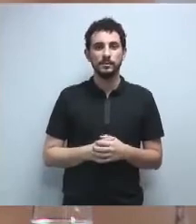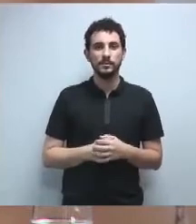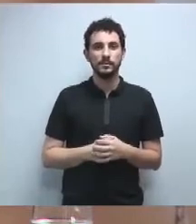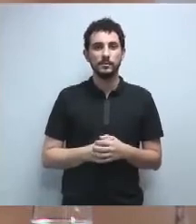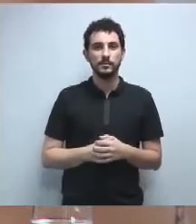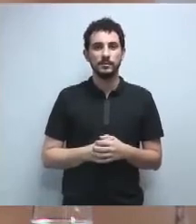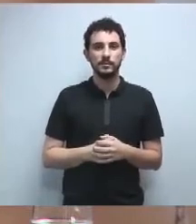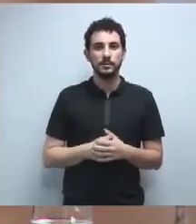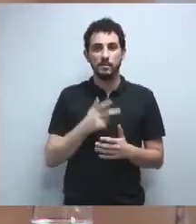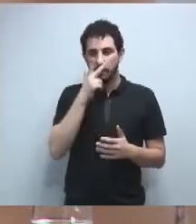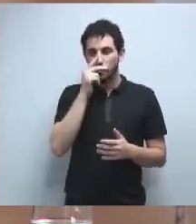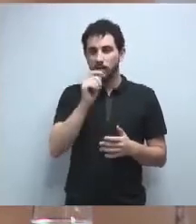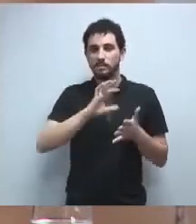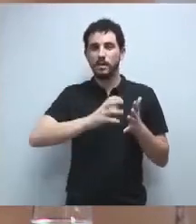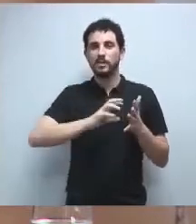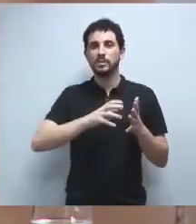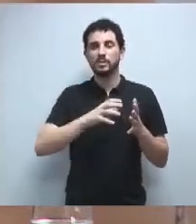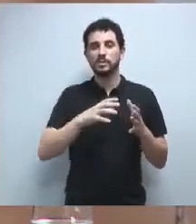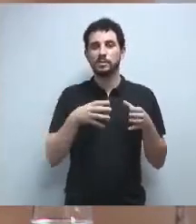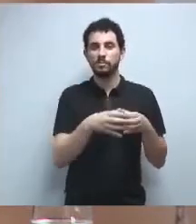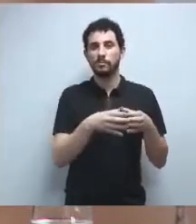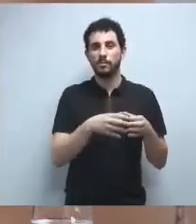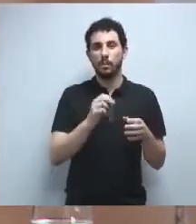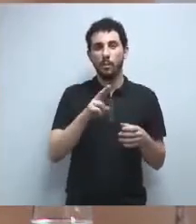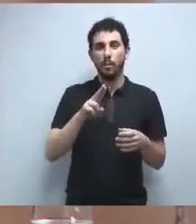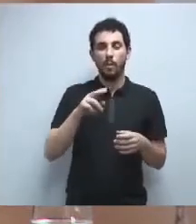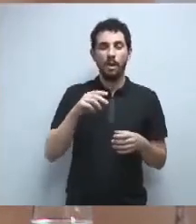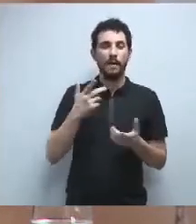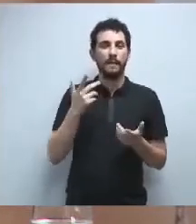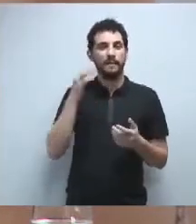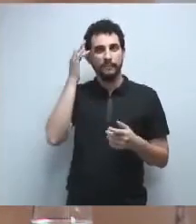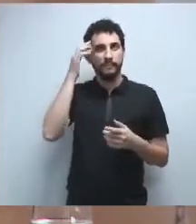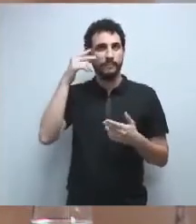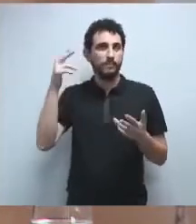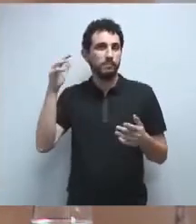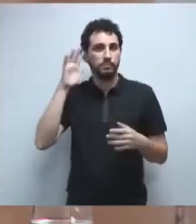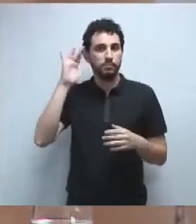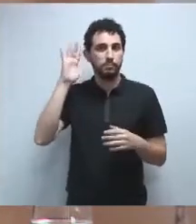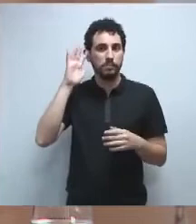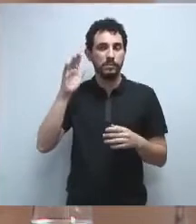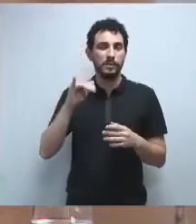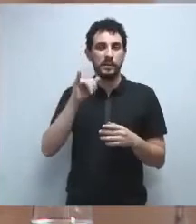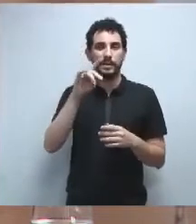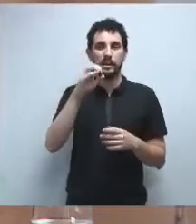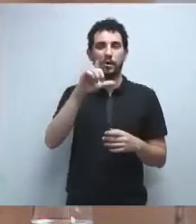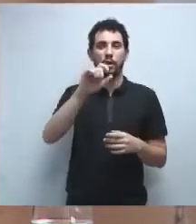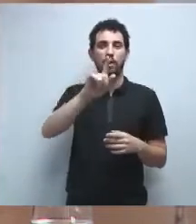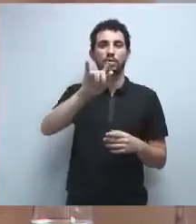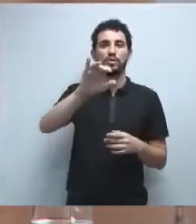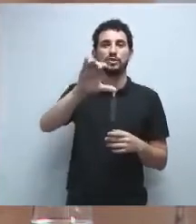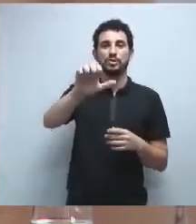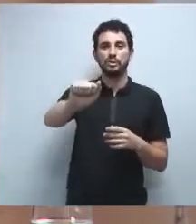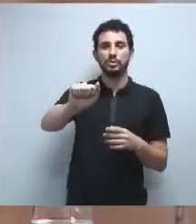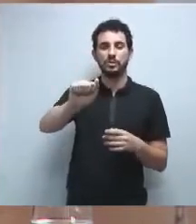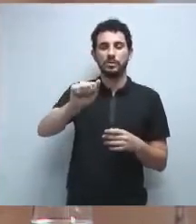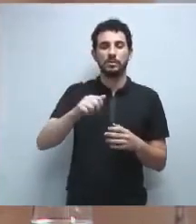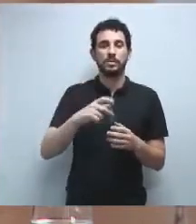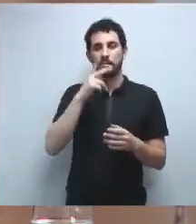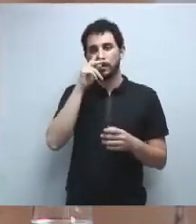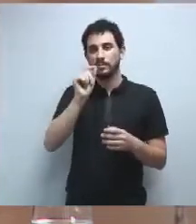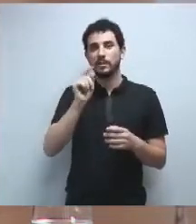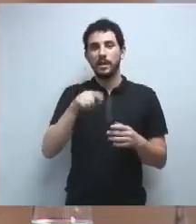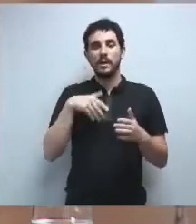quase que partidária ou ideológica eu penso que aí é o limite